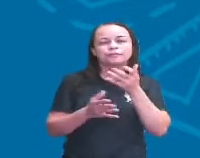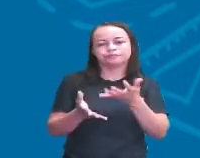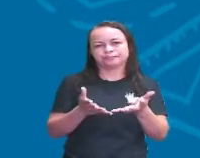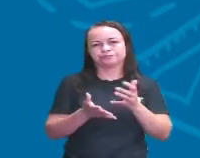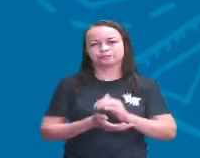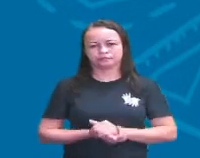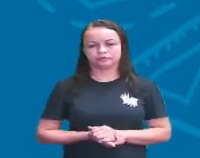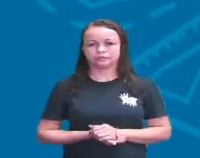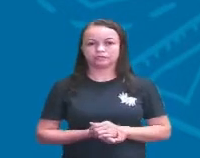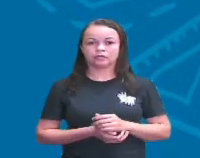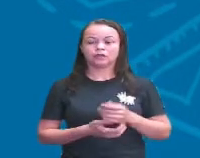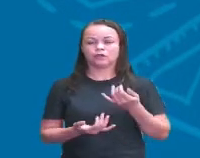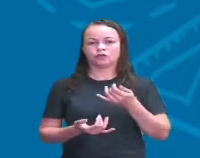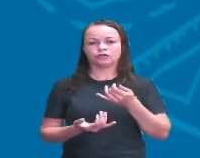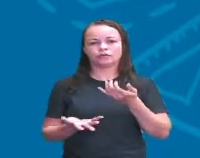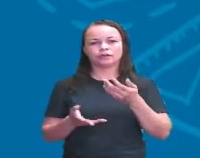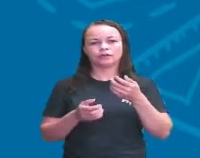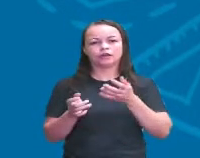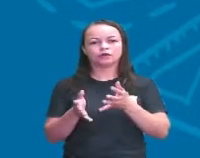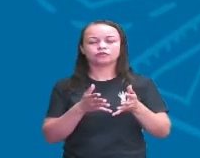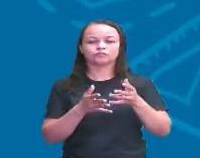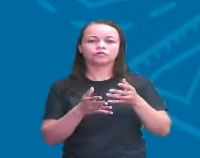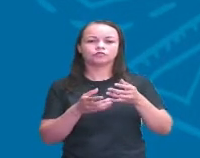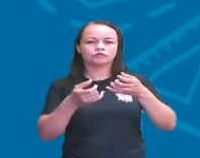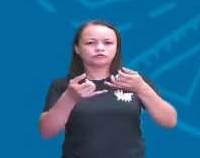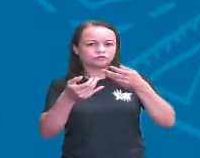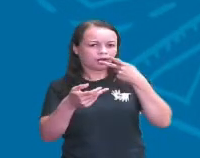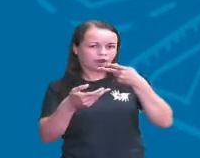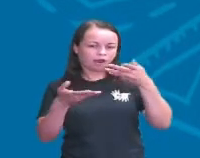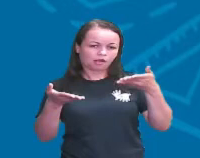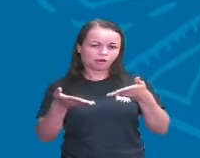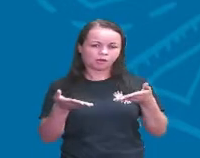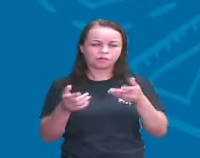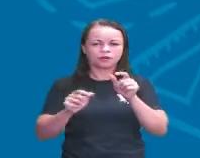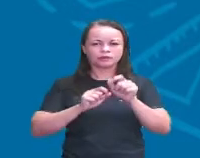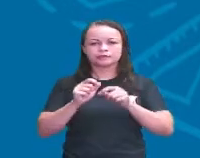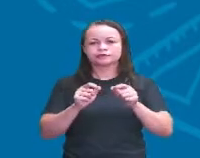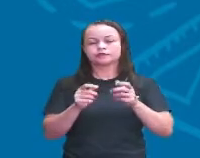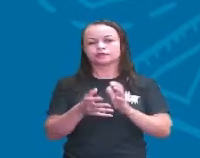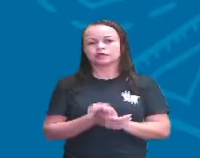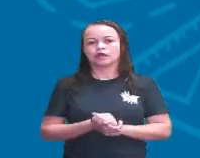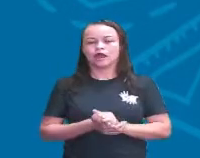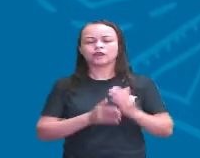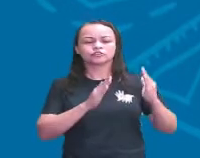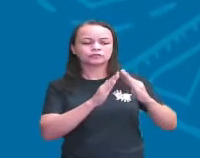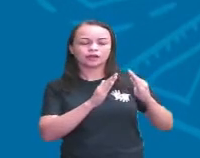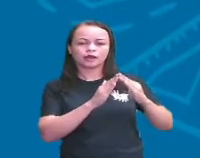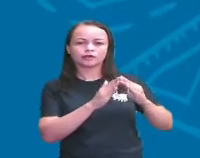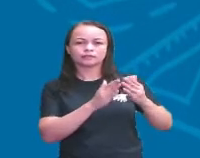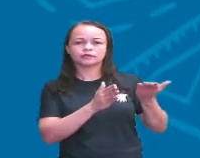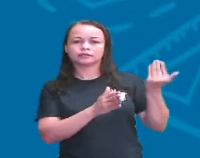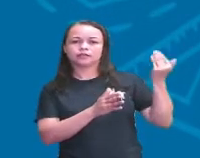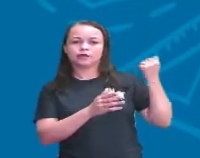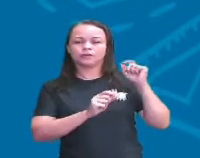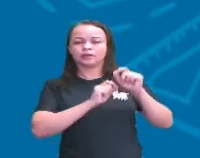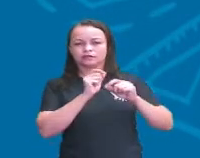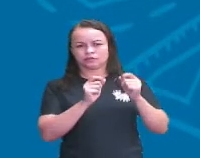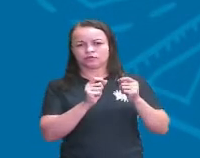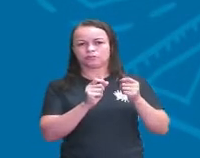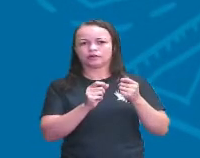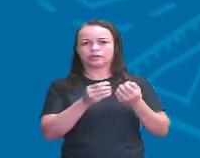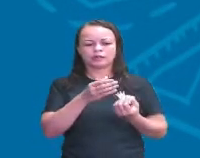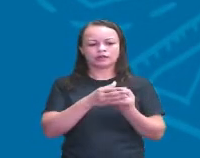que eu vou falar mais na frente, mas vamos citar ele agora. Antigamente, as casas eram construídas de quê? De palha e de